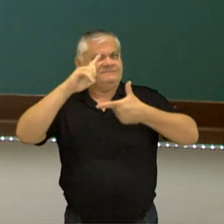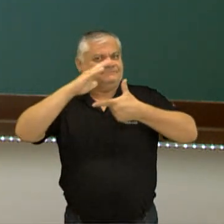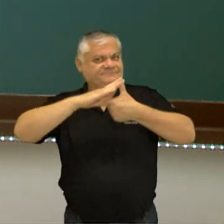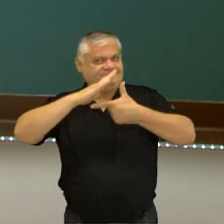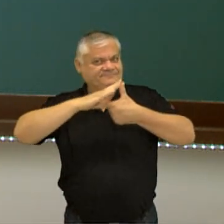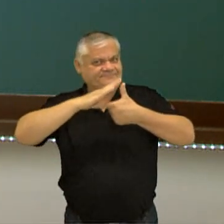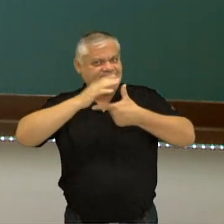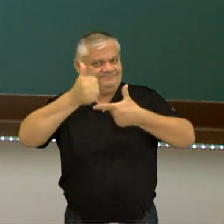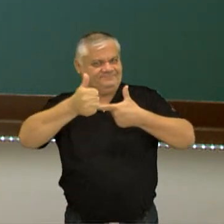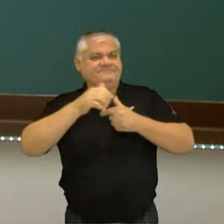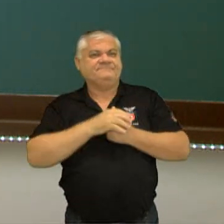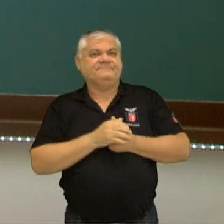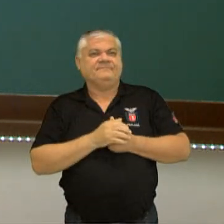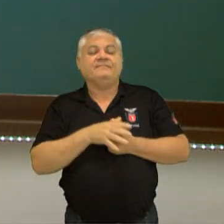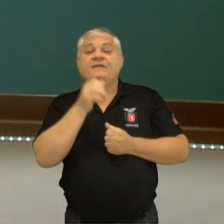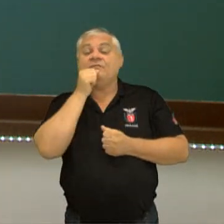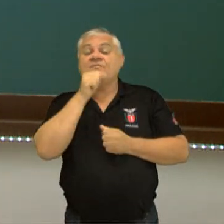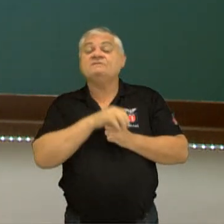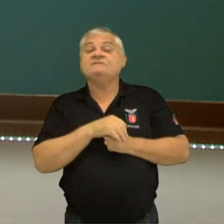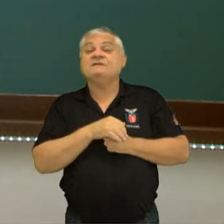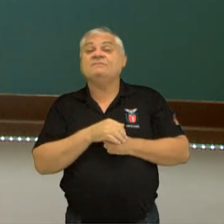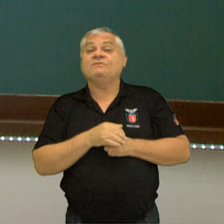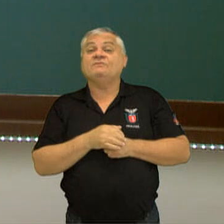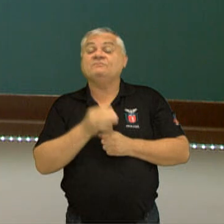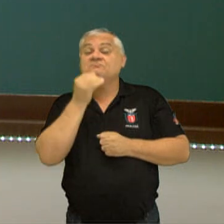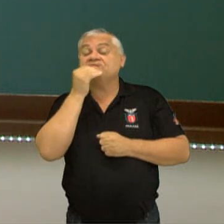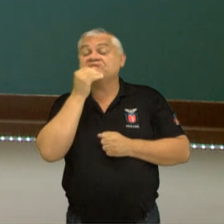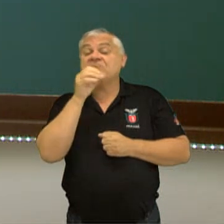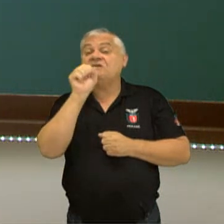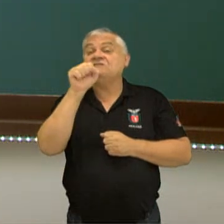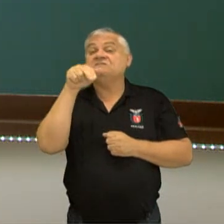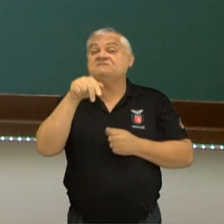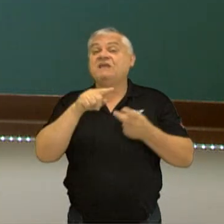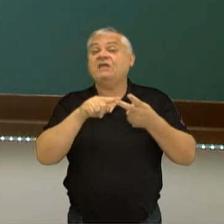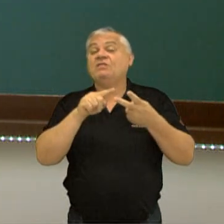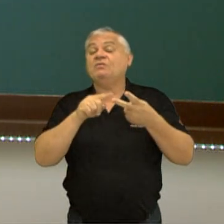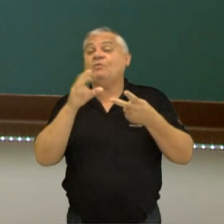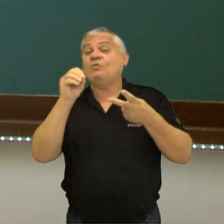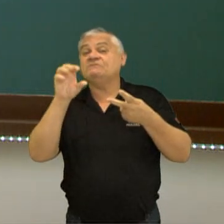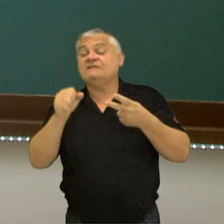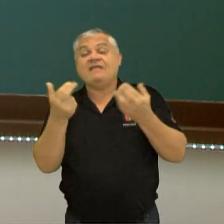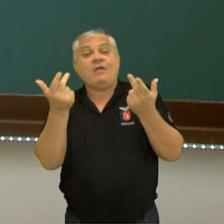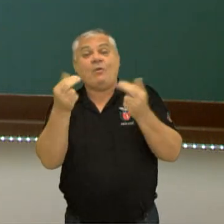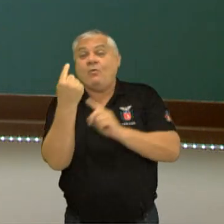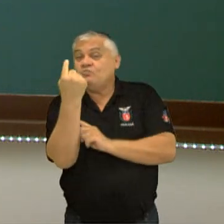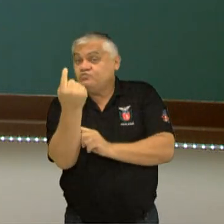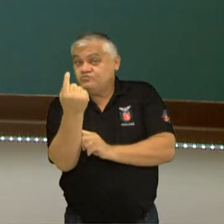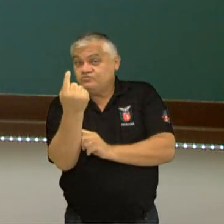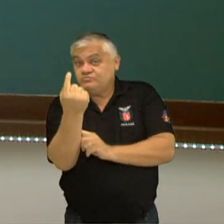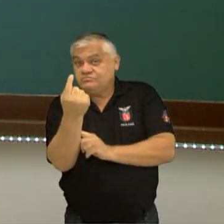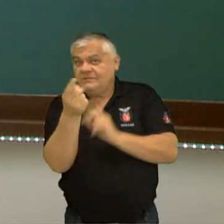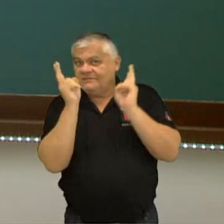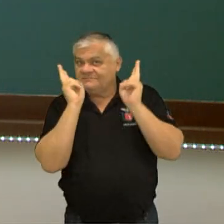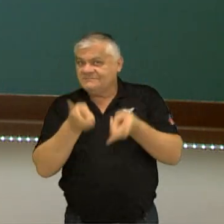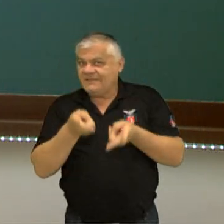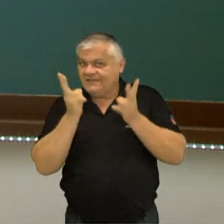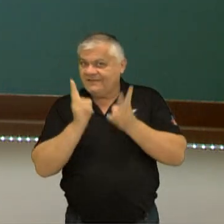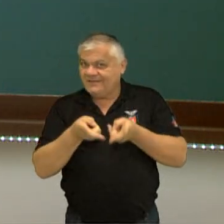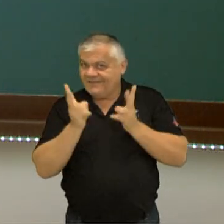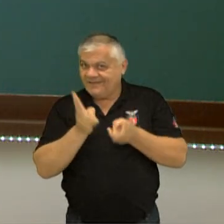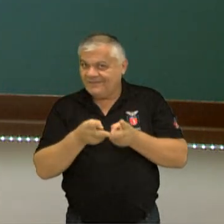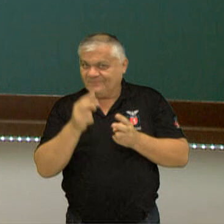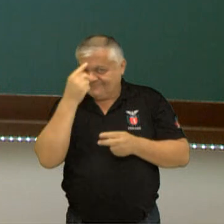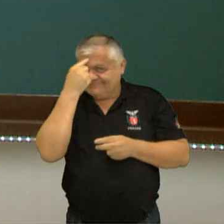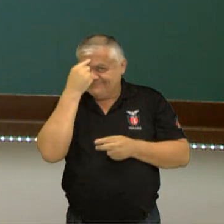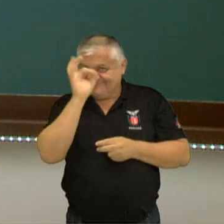Então, seno ao quadrado de um ângulo mais cosseno ao quadrado desse mesmo ângulo é igual a 1. Lembre-se que isso saiu